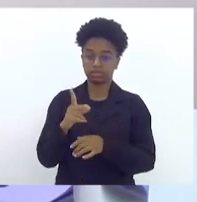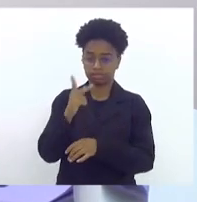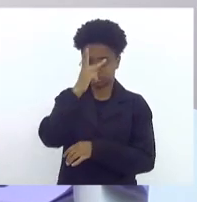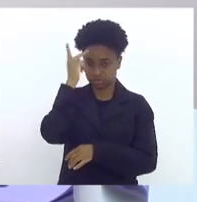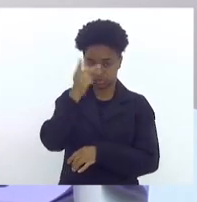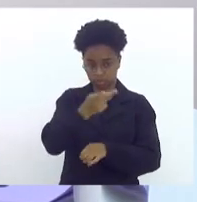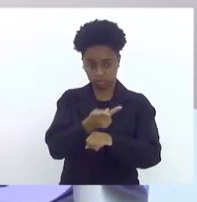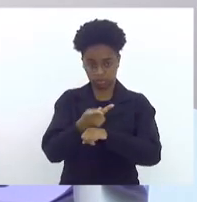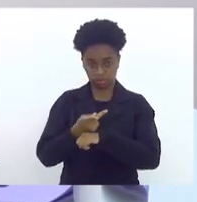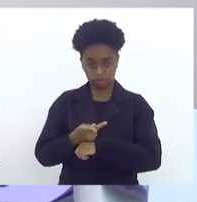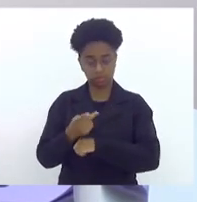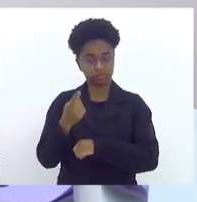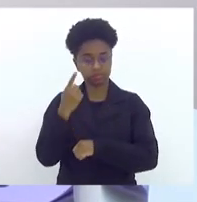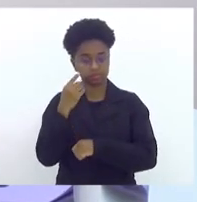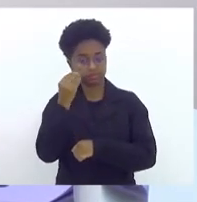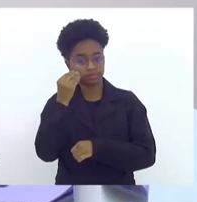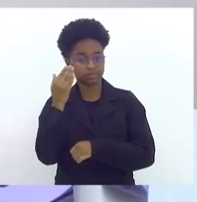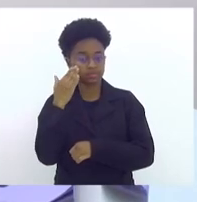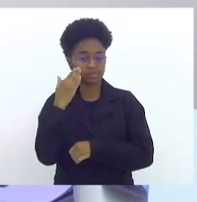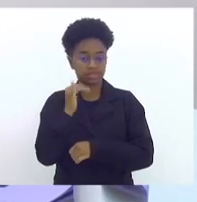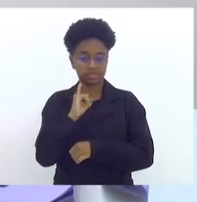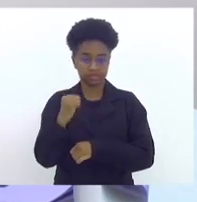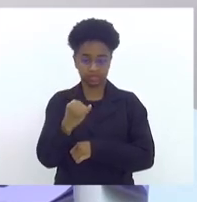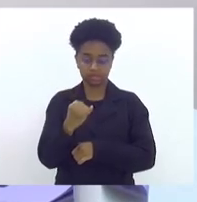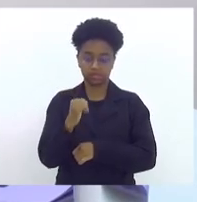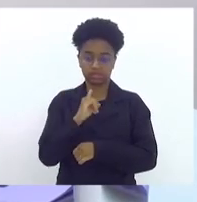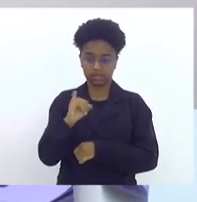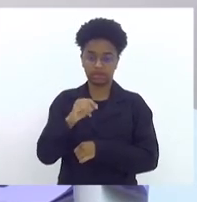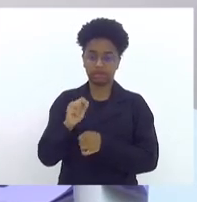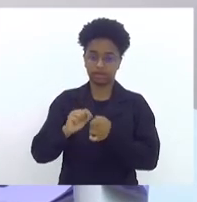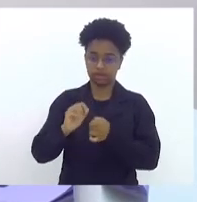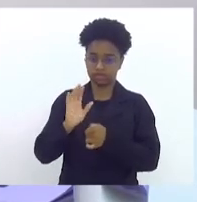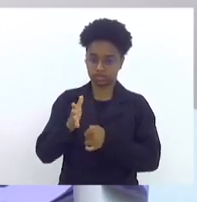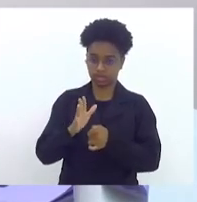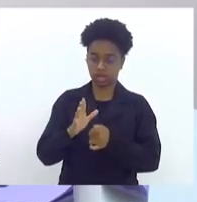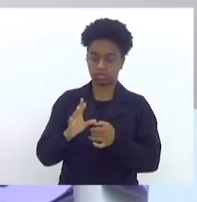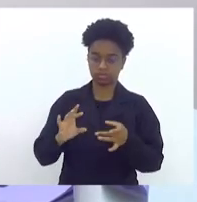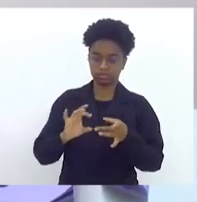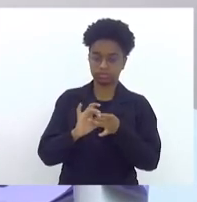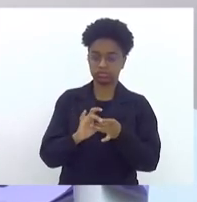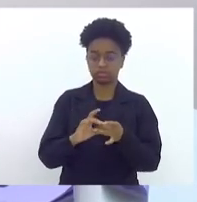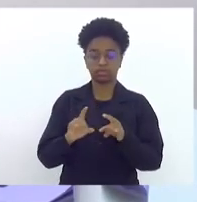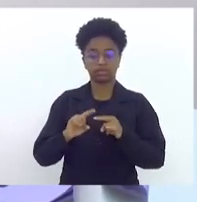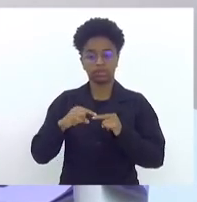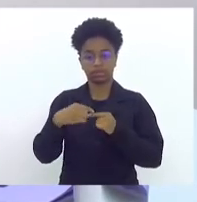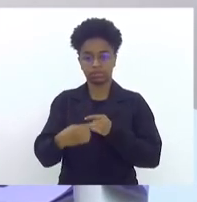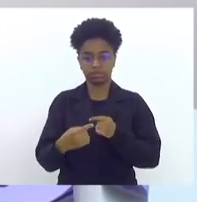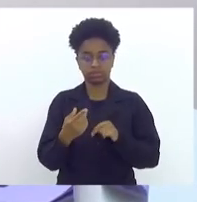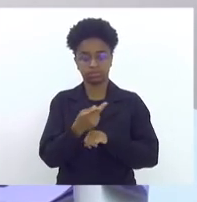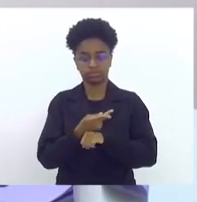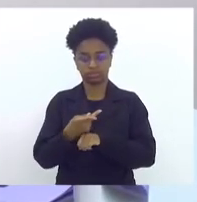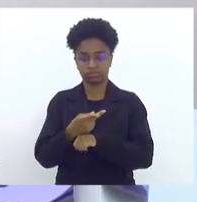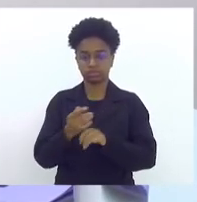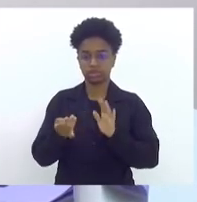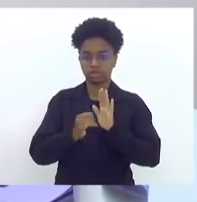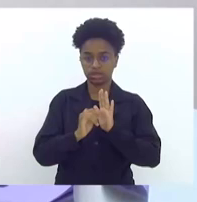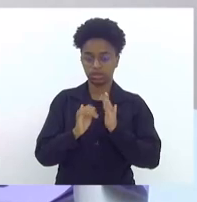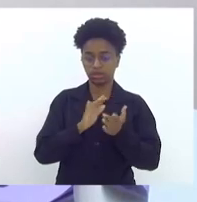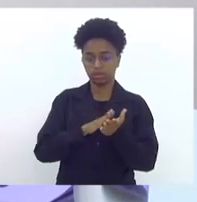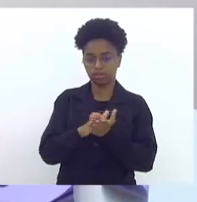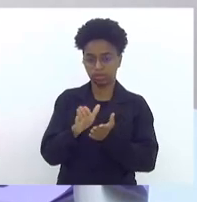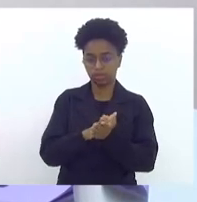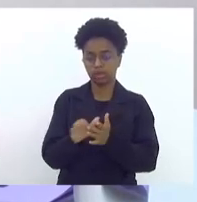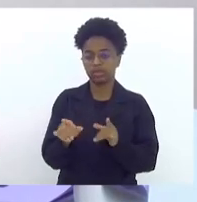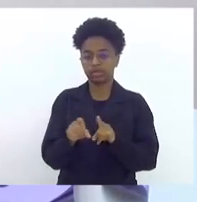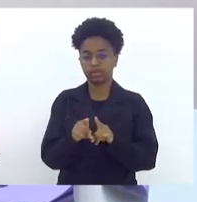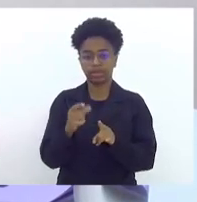um cobrado e vou cobrar hoje reiteradamente a publicação do edital para a gente colocar os nomes e votar essa procuradoria Quem será